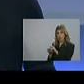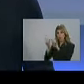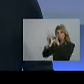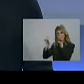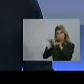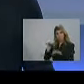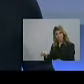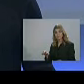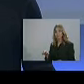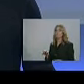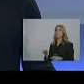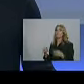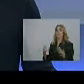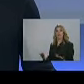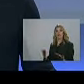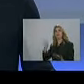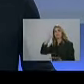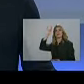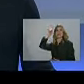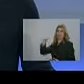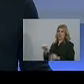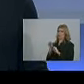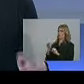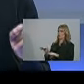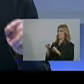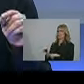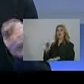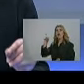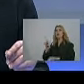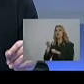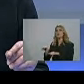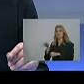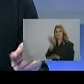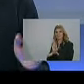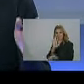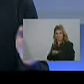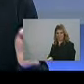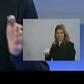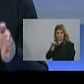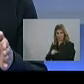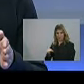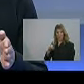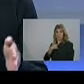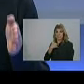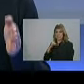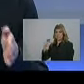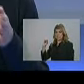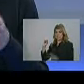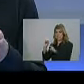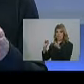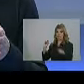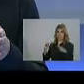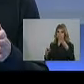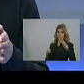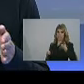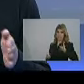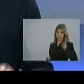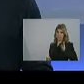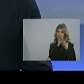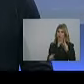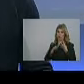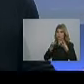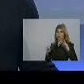seguinte: a prioridade da educação tem que ser a educação infantil, de 0 a 3 anos de idade, 4 e 5 anos de idade. A